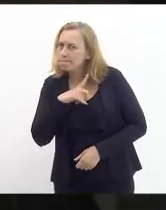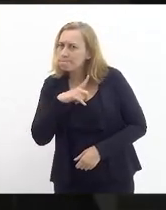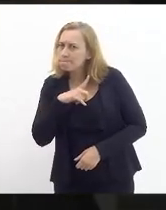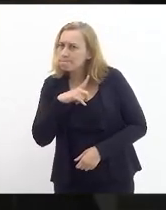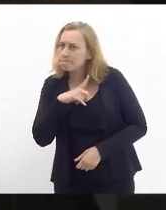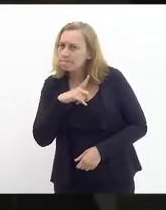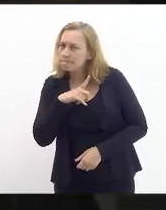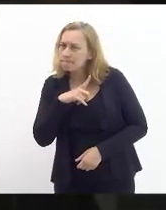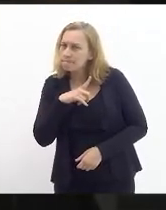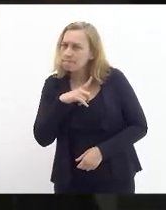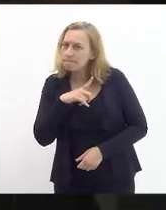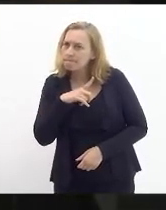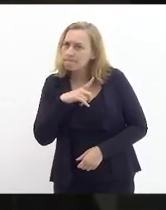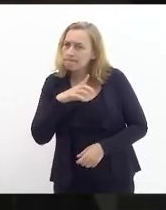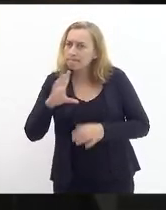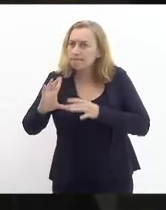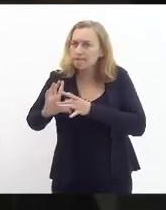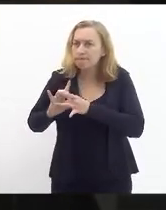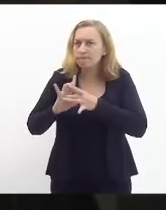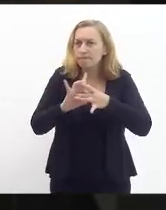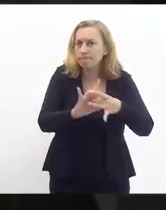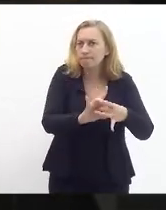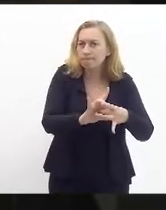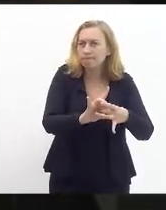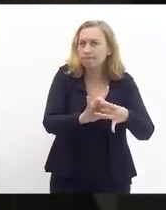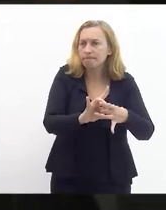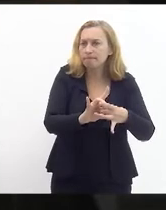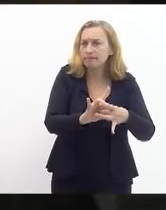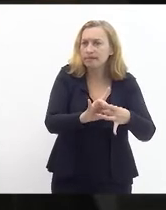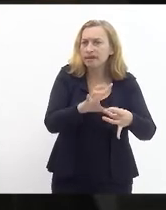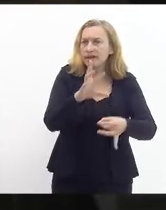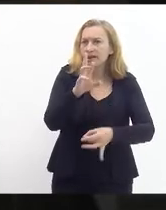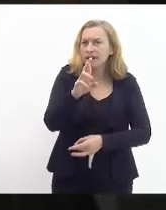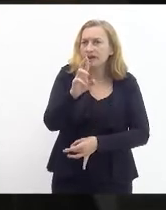o associado à recessão